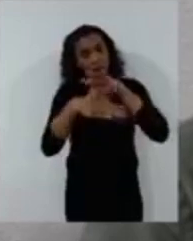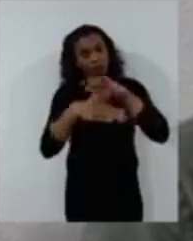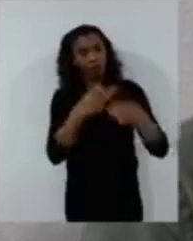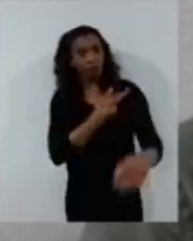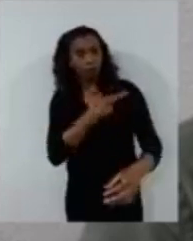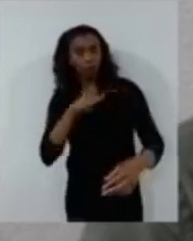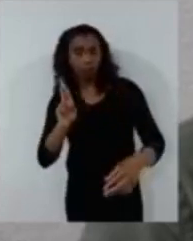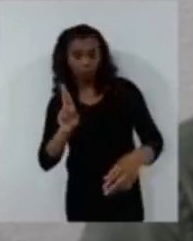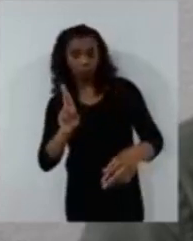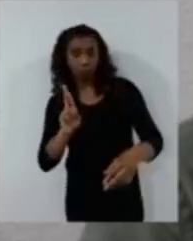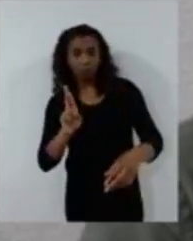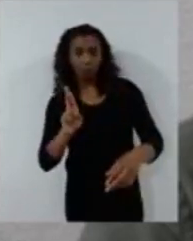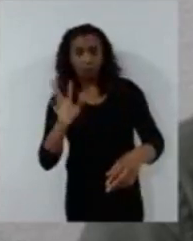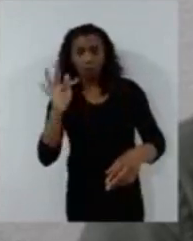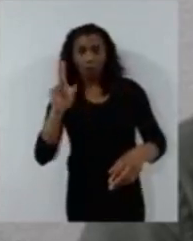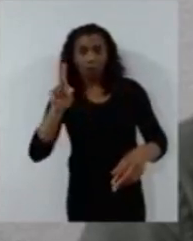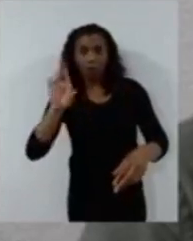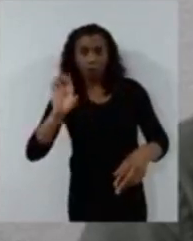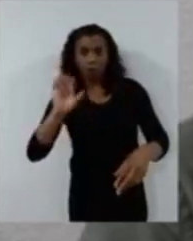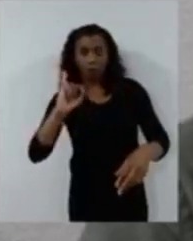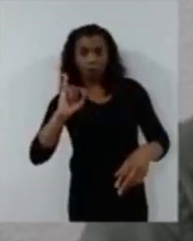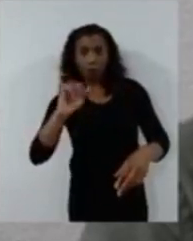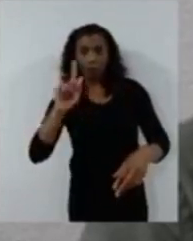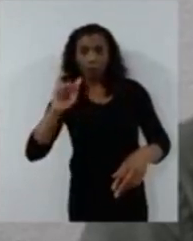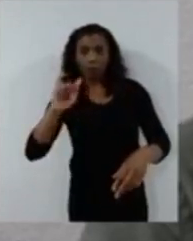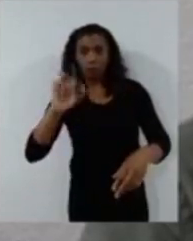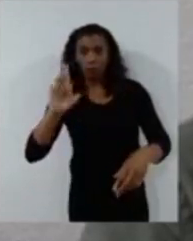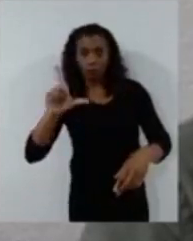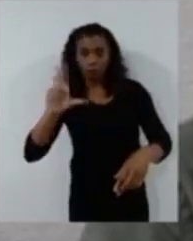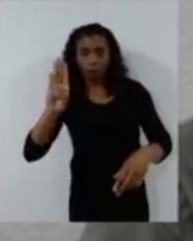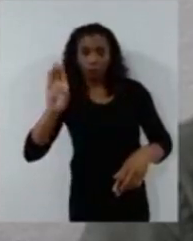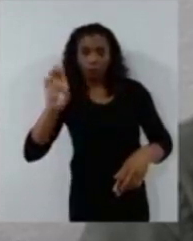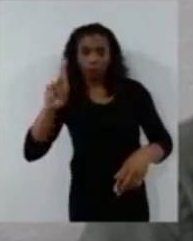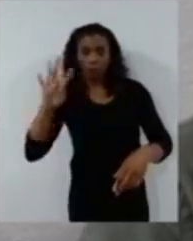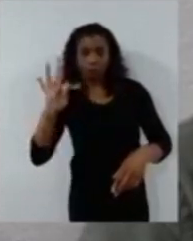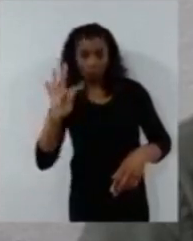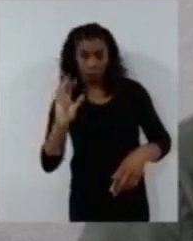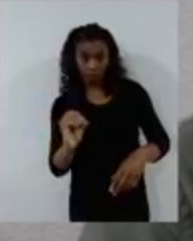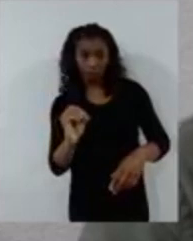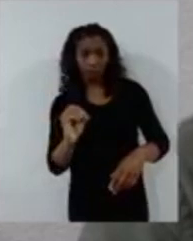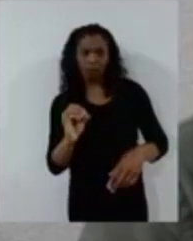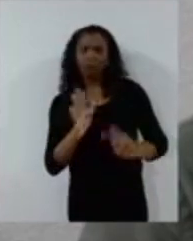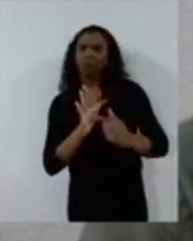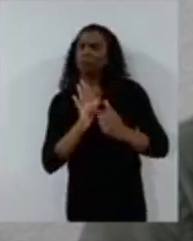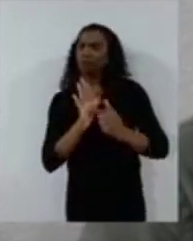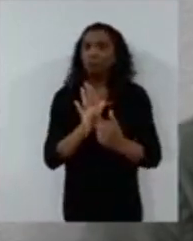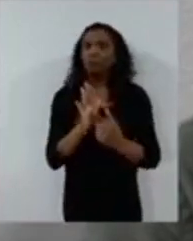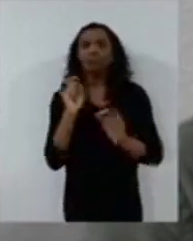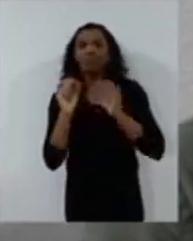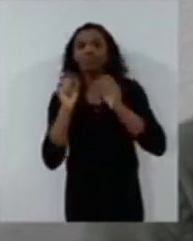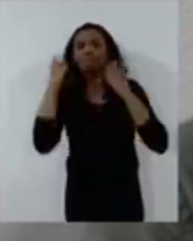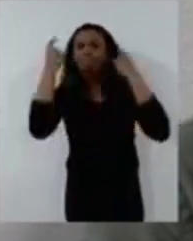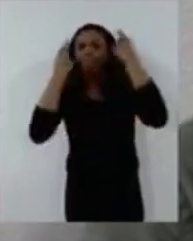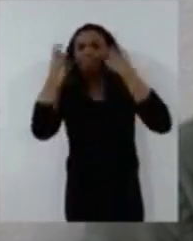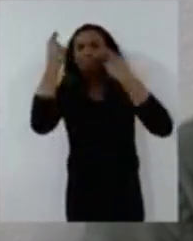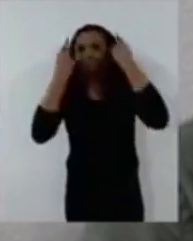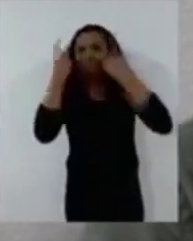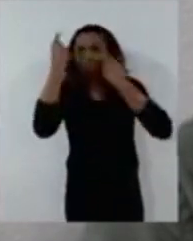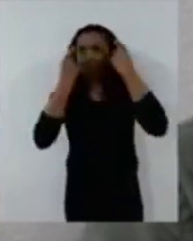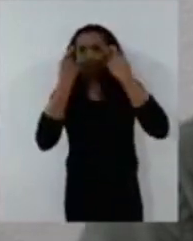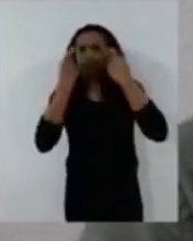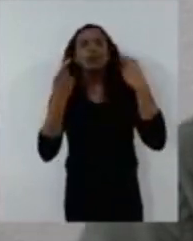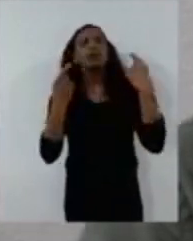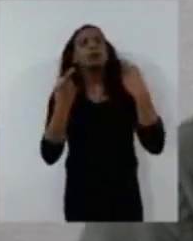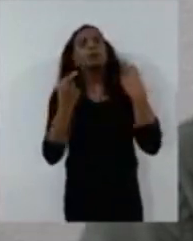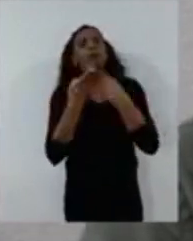contato comigo e demonstrando uma grande preocupação com os cuidados que a população deve ter